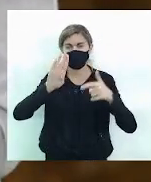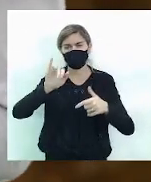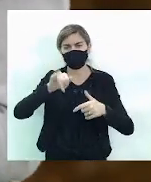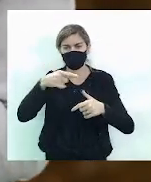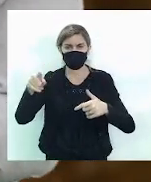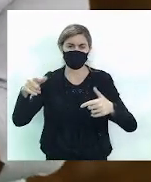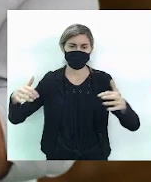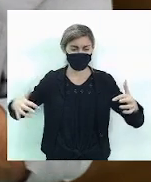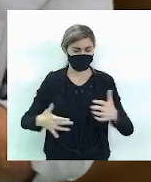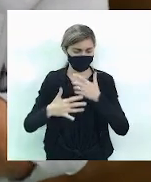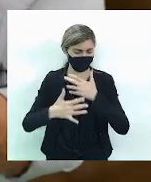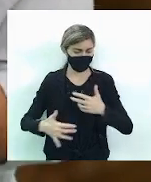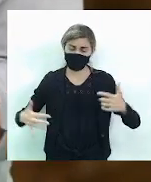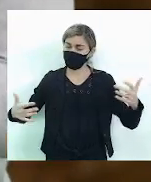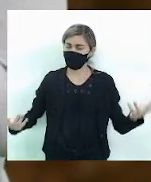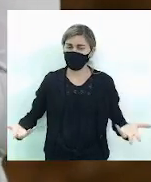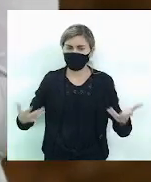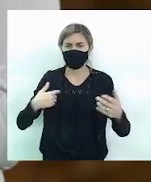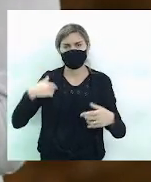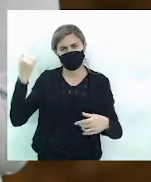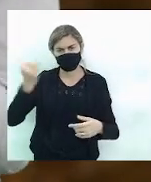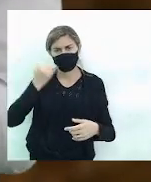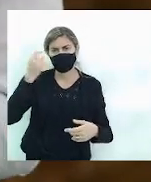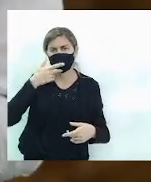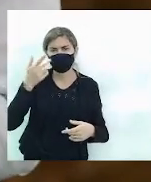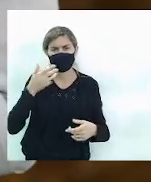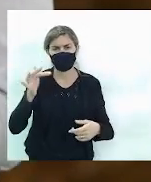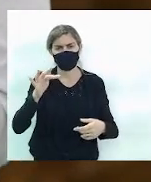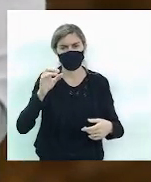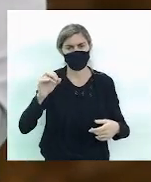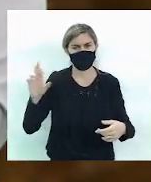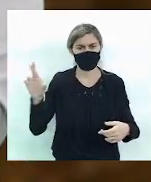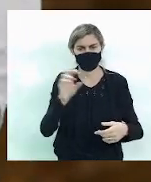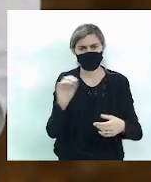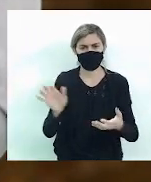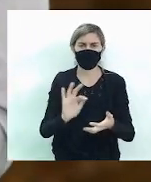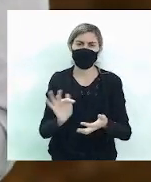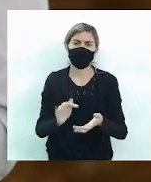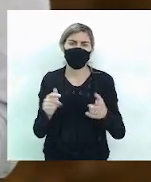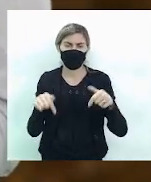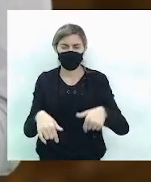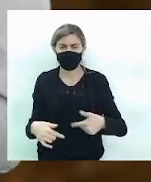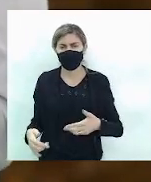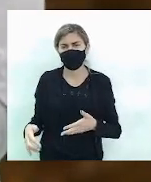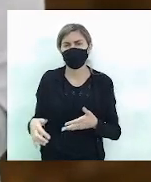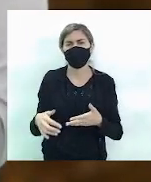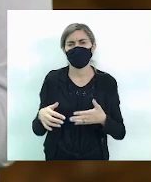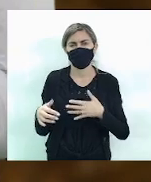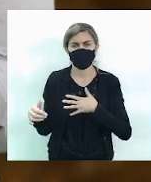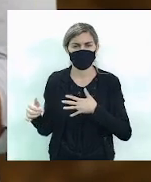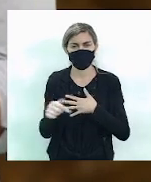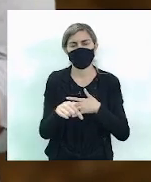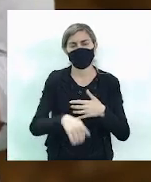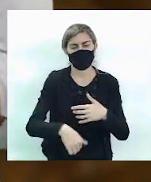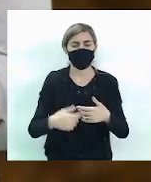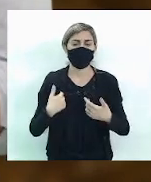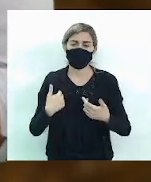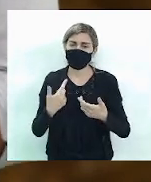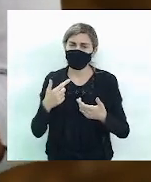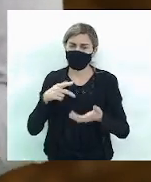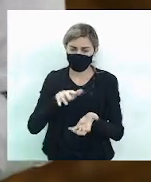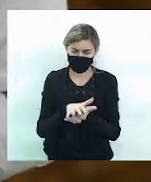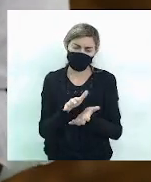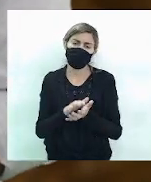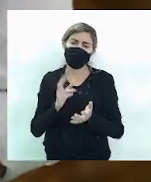muito importante nós falarmos do forró aqui em Pernambuco, né, dessas personalidades, até para poder mantermos a